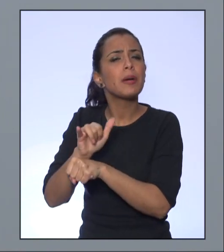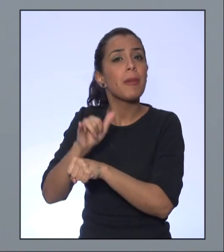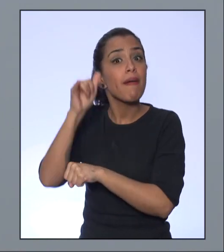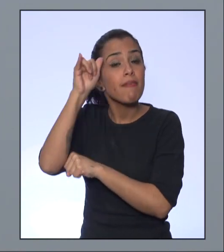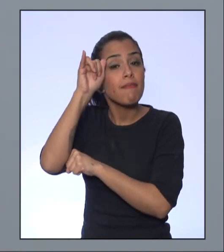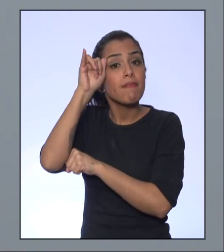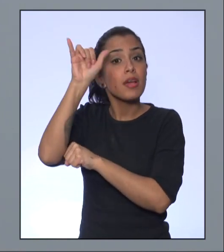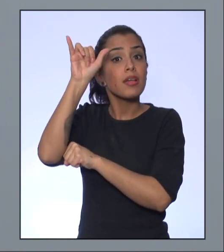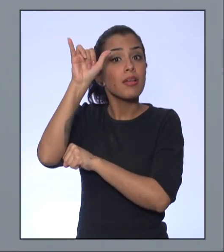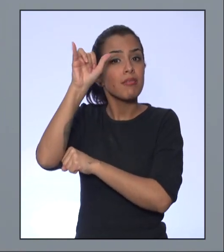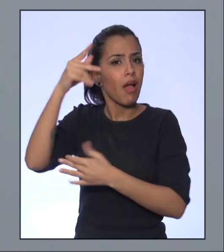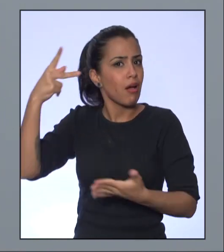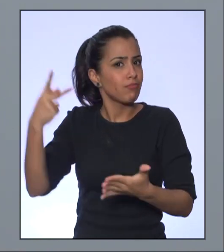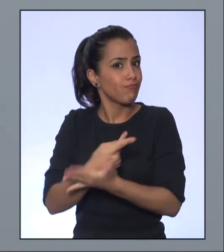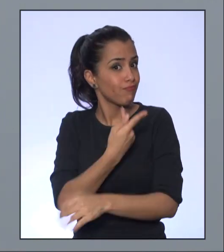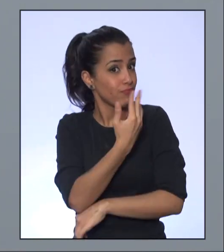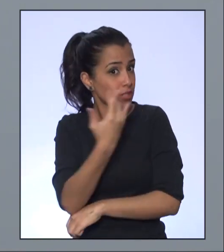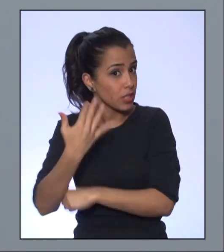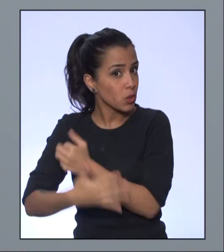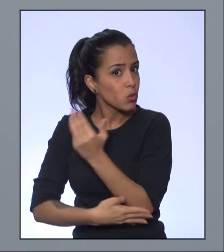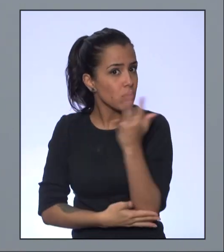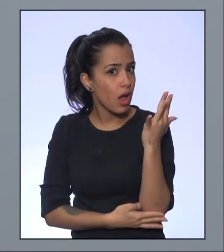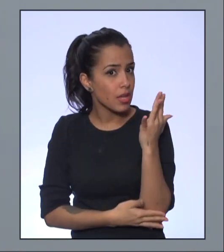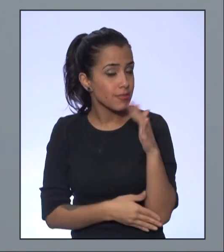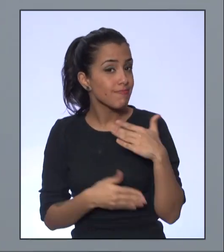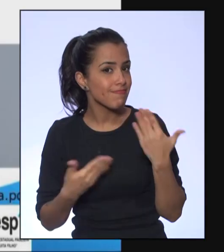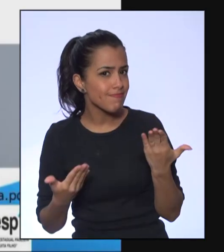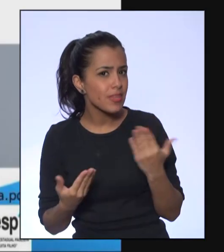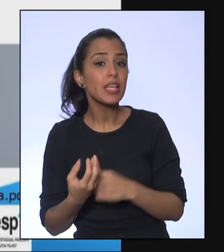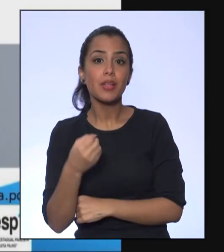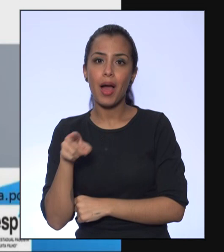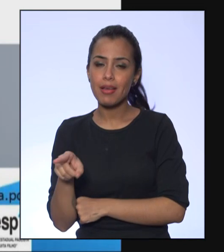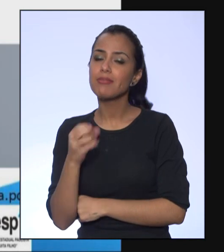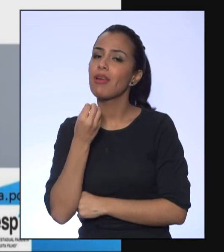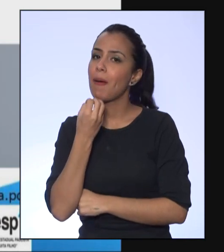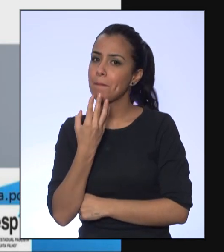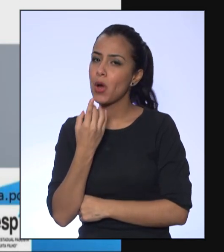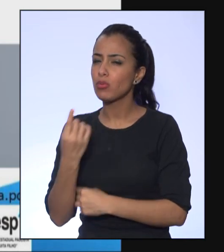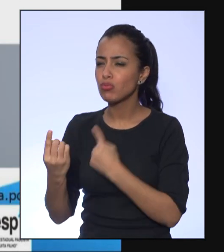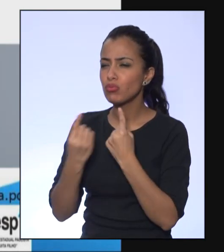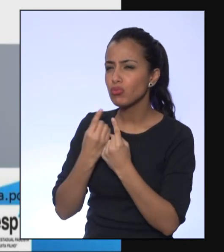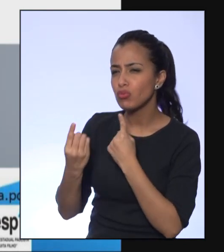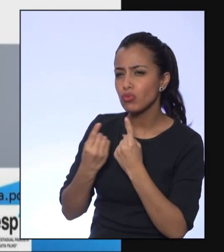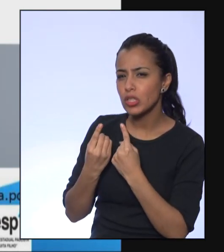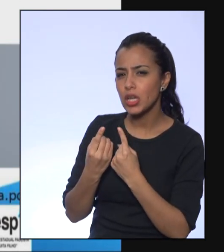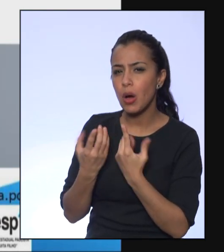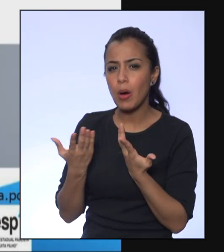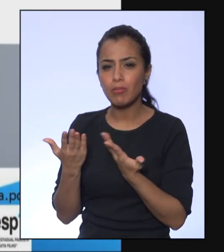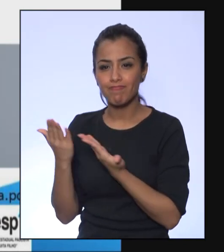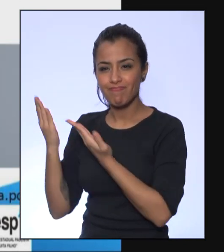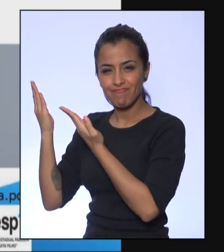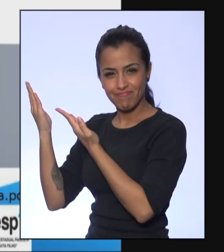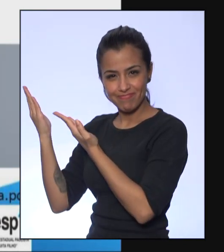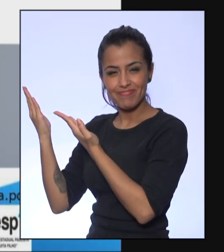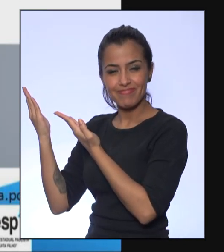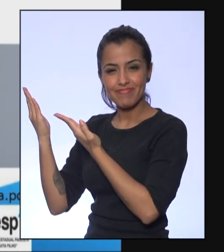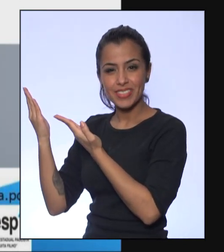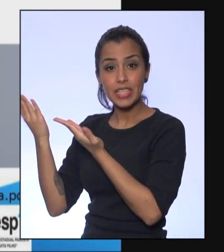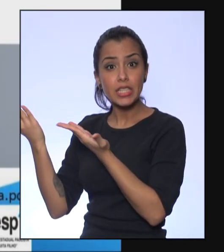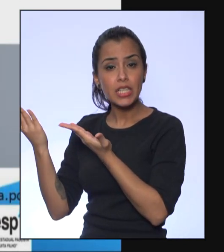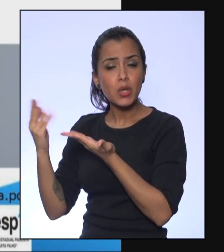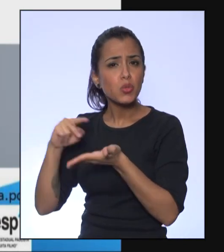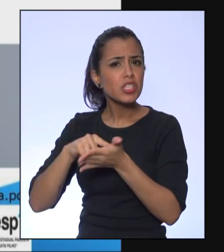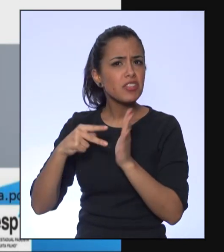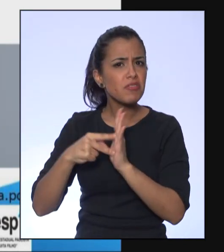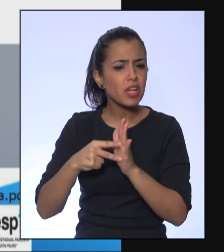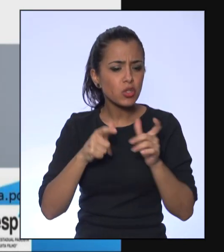naturais. E aí, eu acho que vale uma boa discussão. O que são rotas de fuga? Por que a